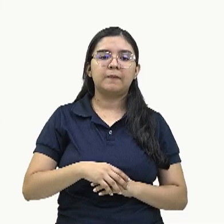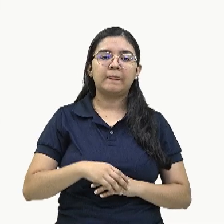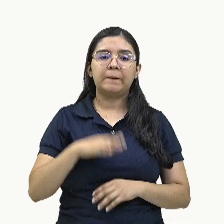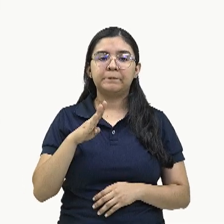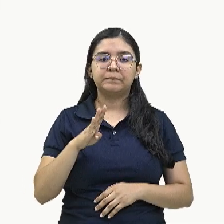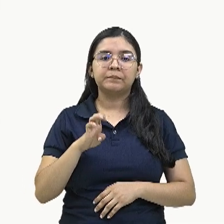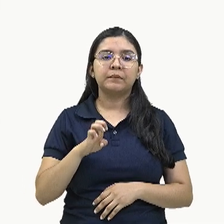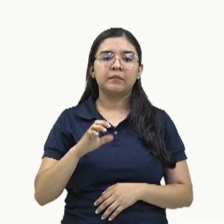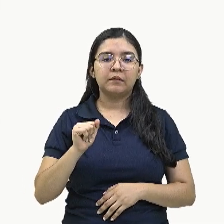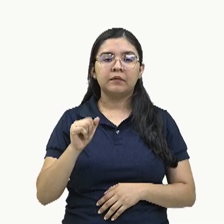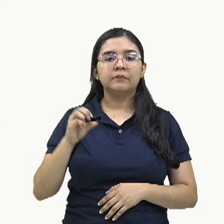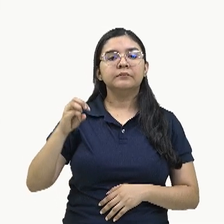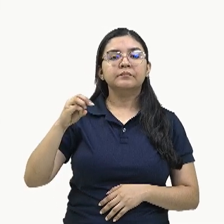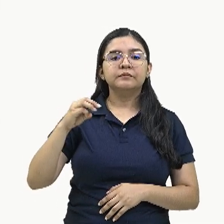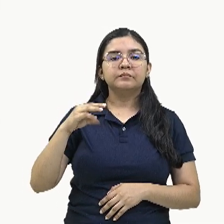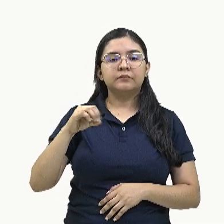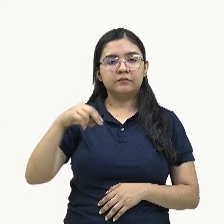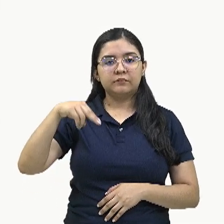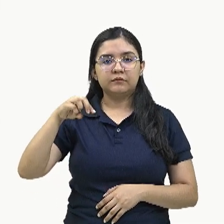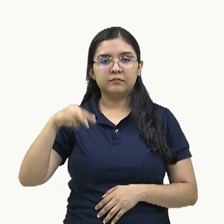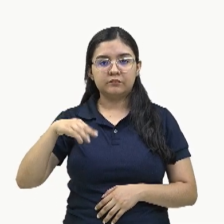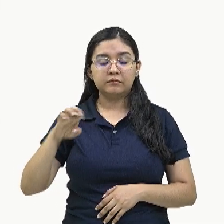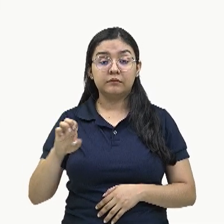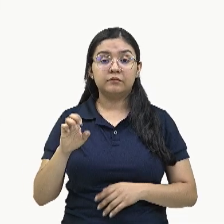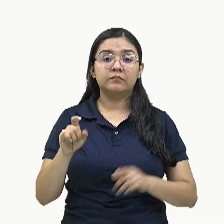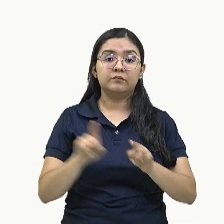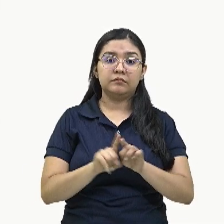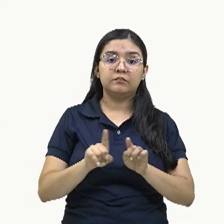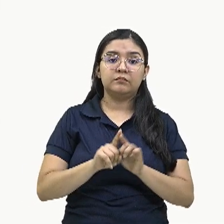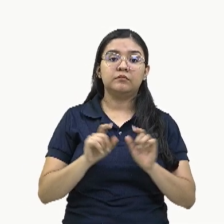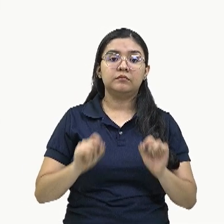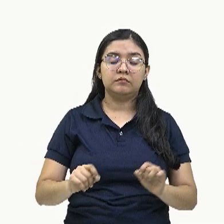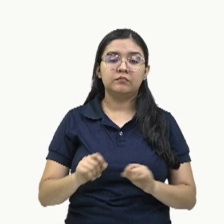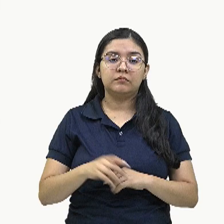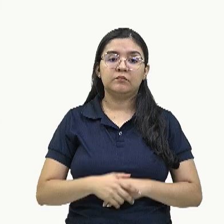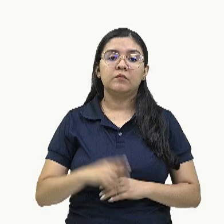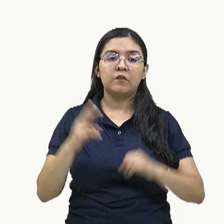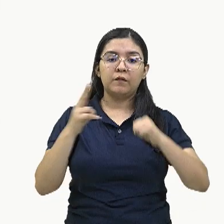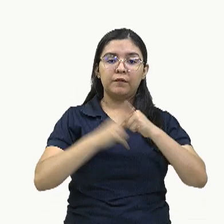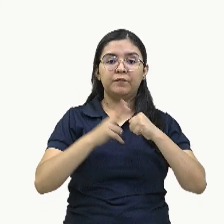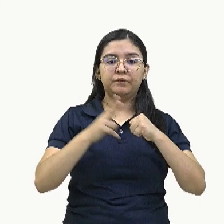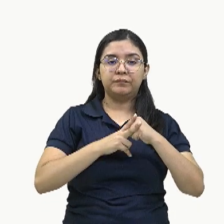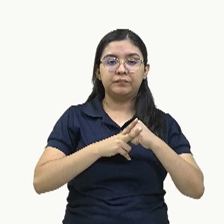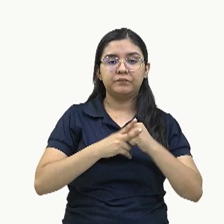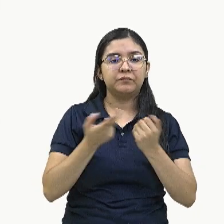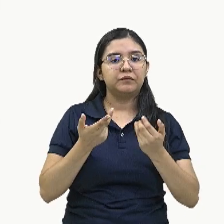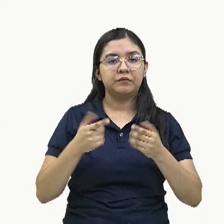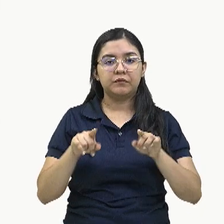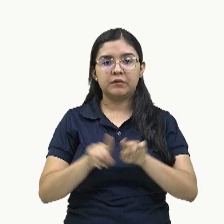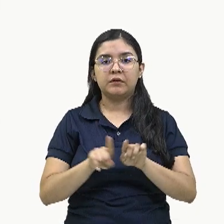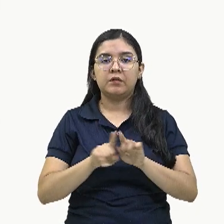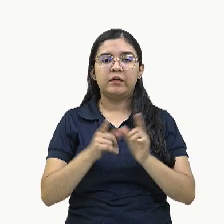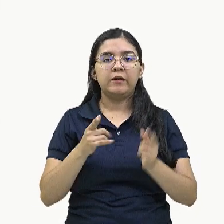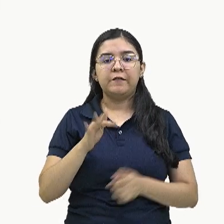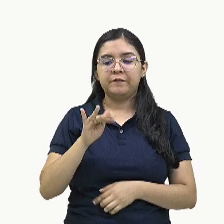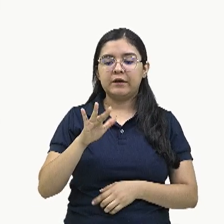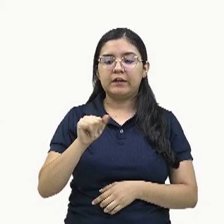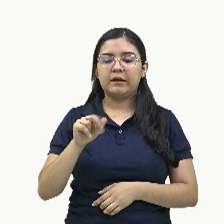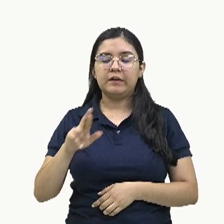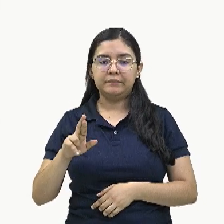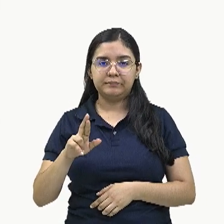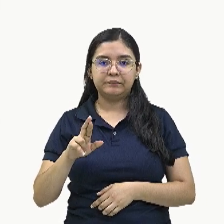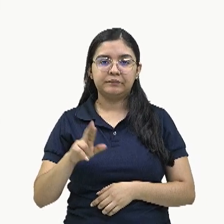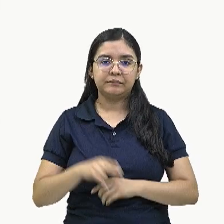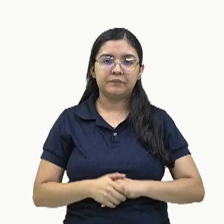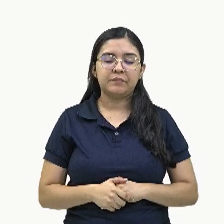Become. Become é o verbo tornar, né? Tornar-se, ou ficar, no caso aqui, ficar rico. Então,